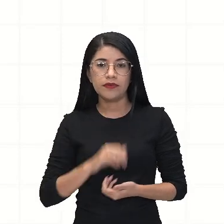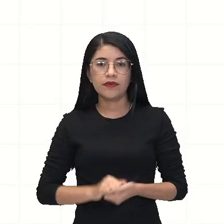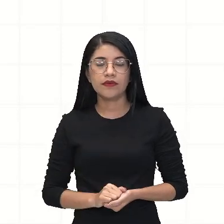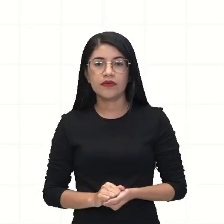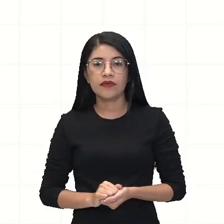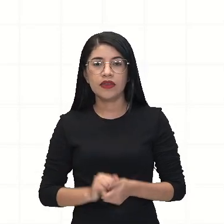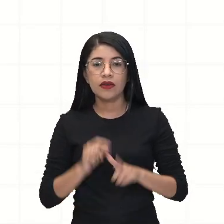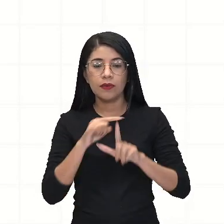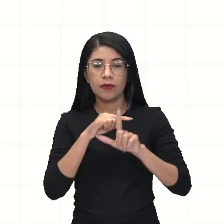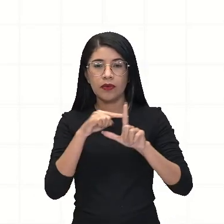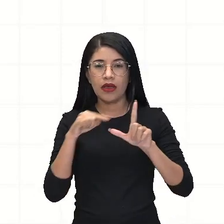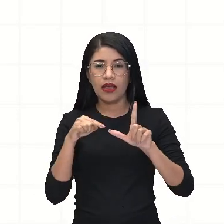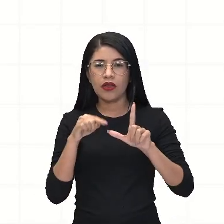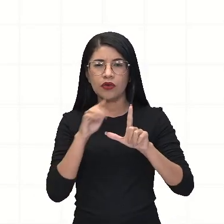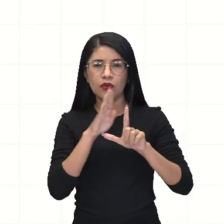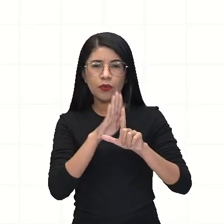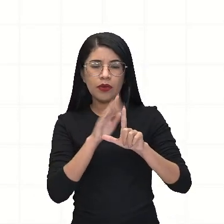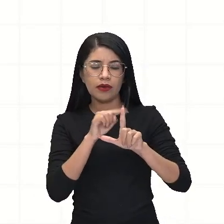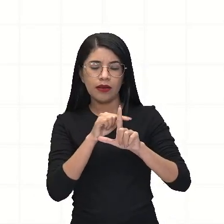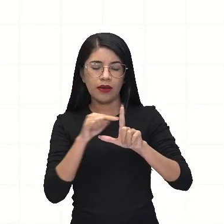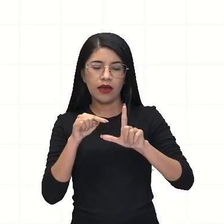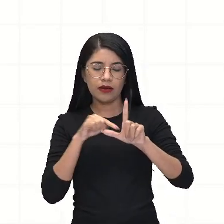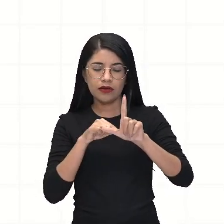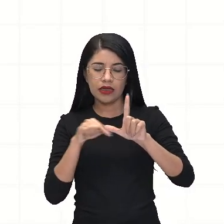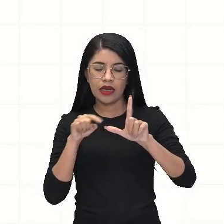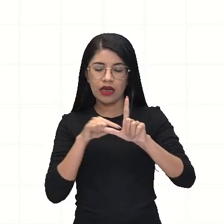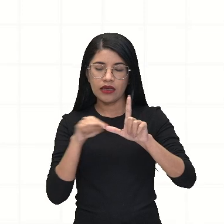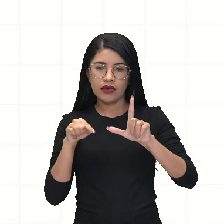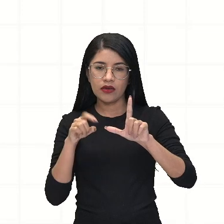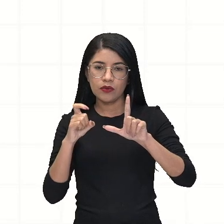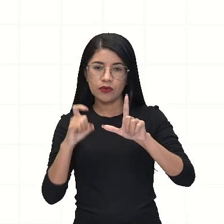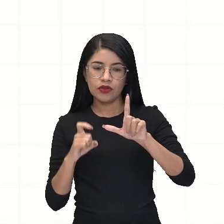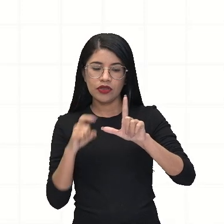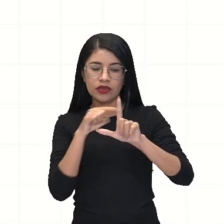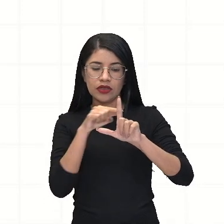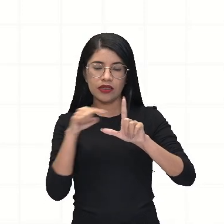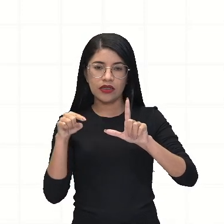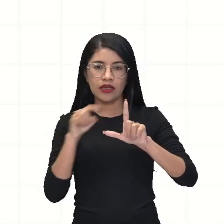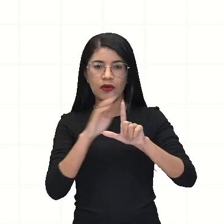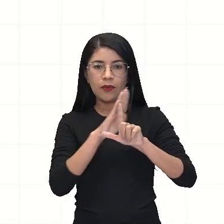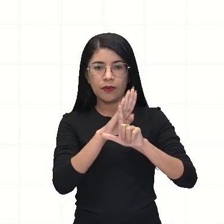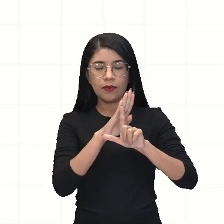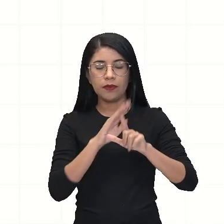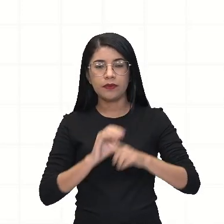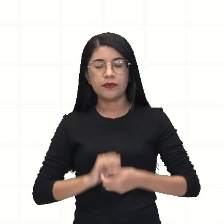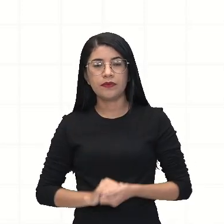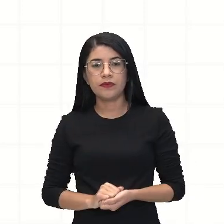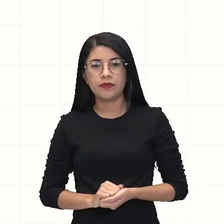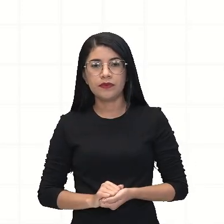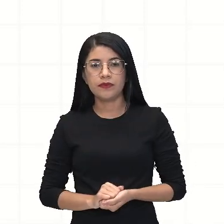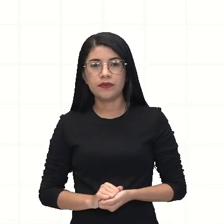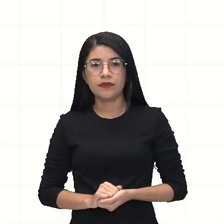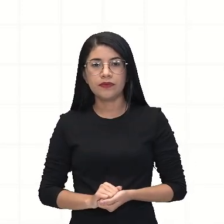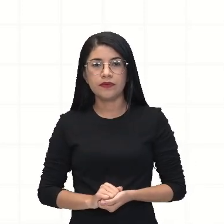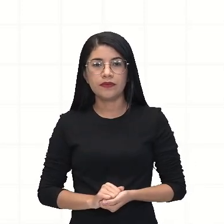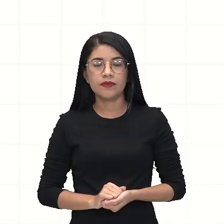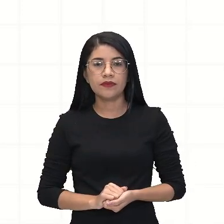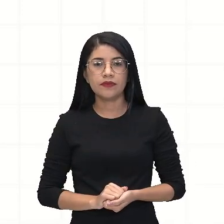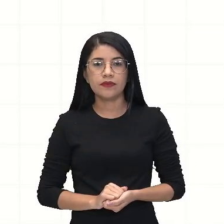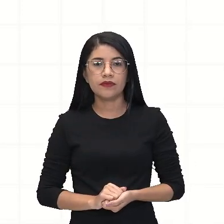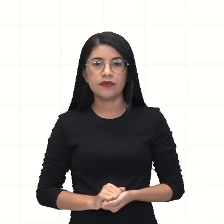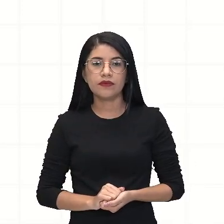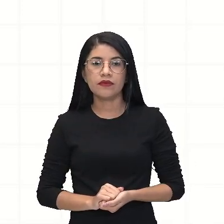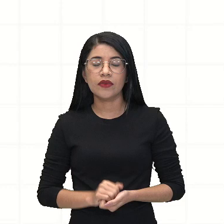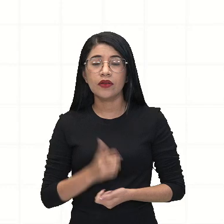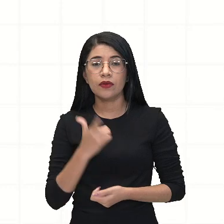reta aqui é o gráfico e está bem paralela a esse eixo x. Isso aqui é o que está dizendo aqui nessa parte, tá bom?